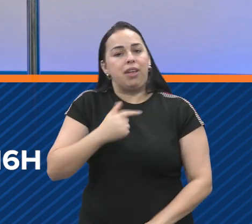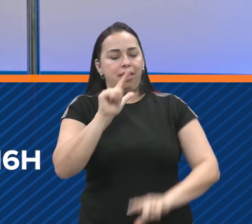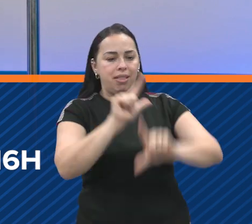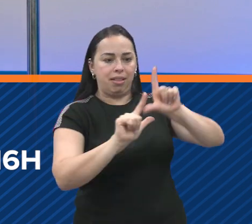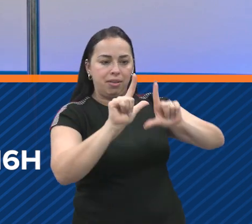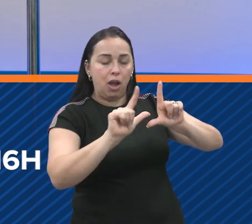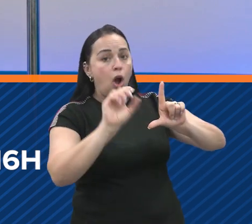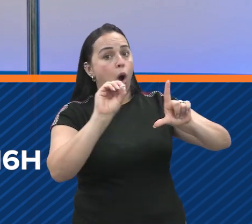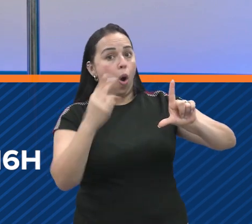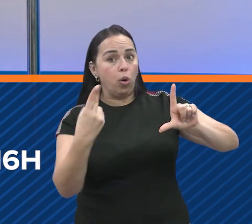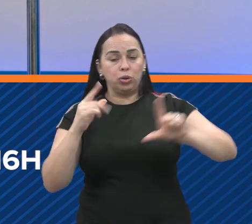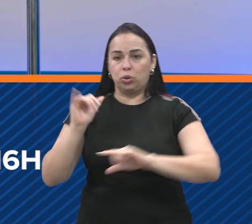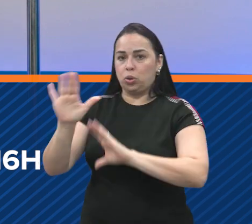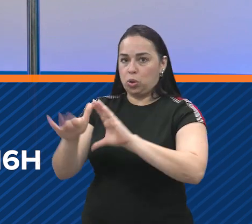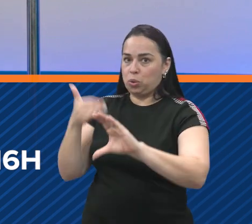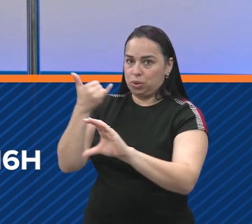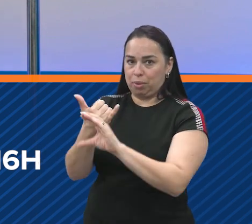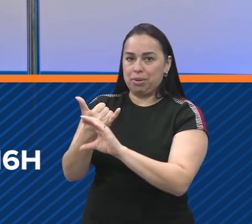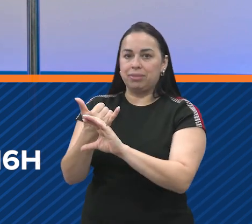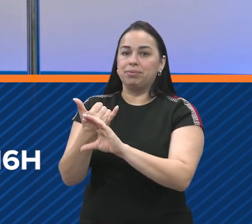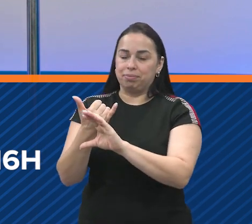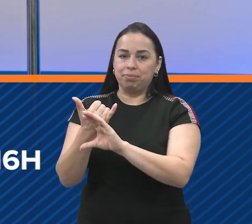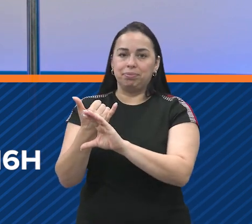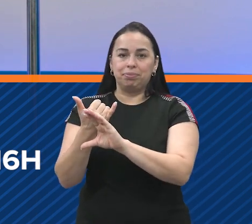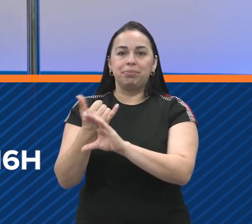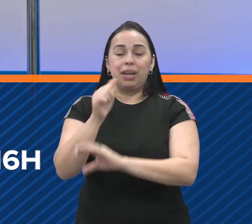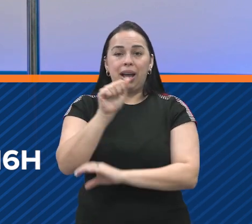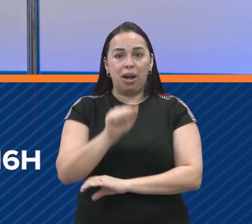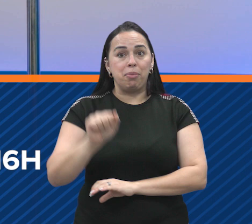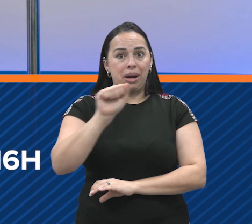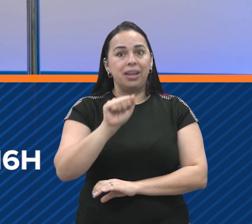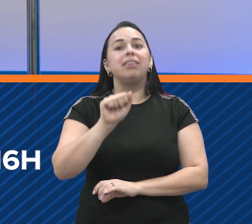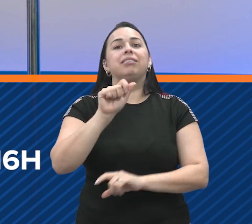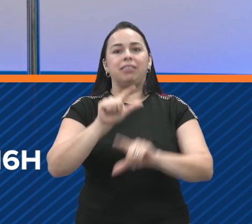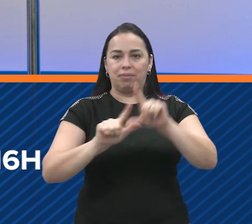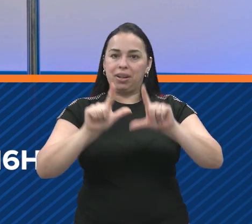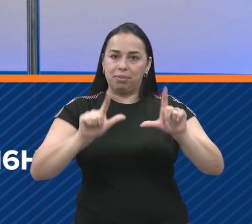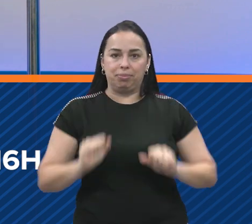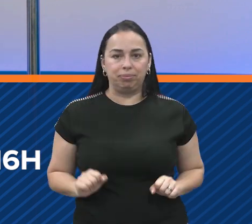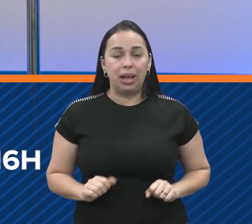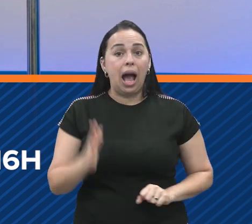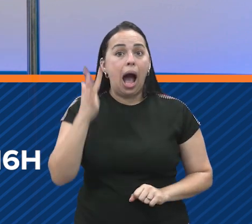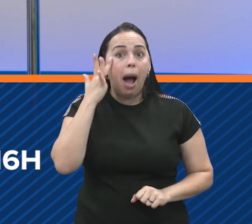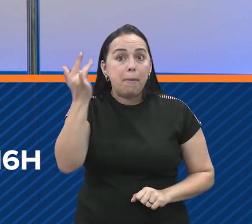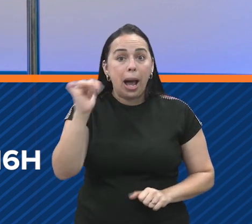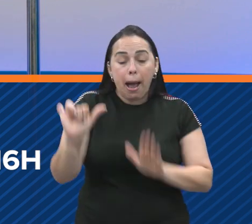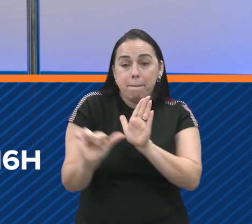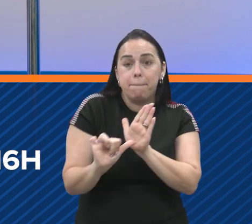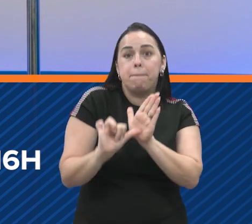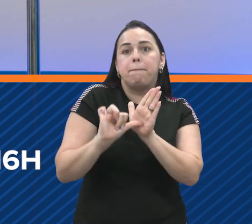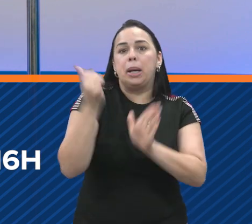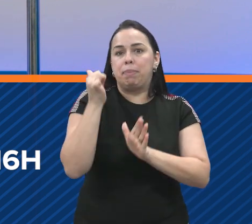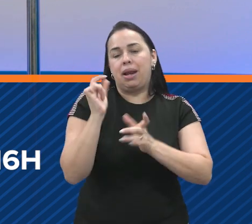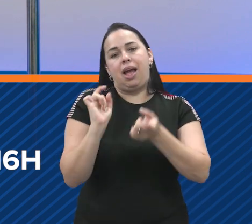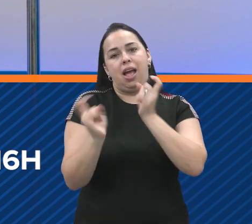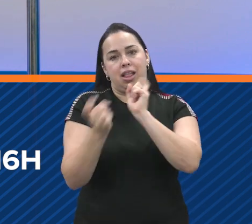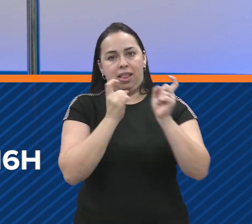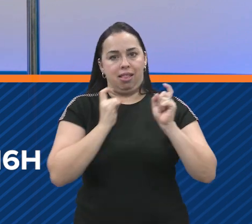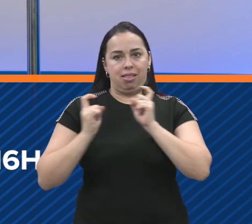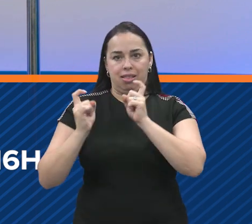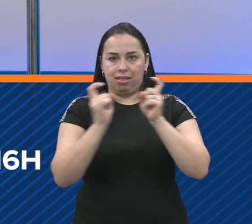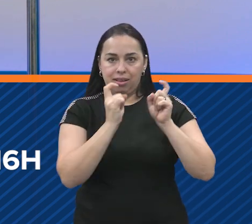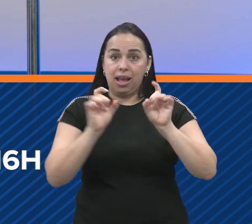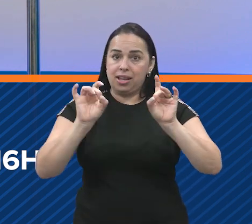pela TV ou pelo nosso canal do YouTube, TV Câmara SJC. E amanhã acontece a primeira